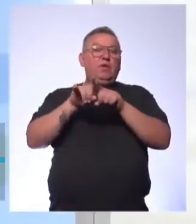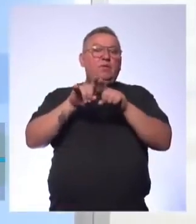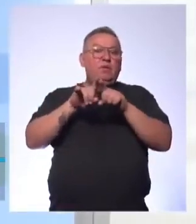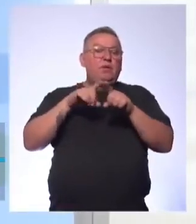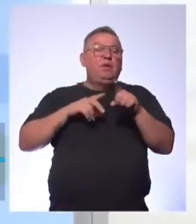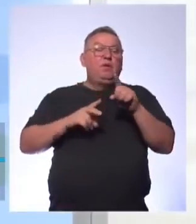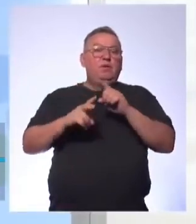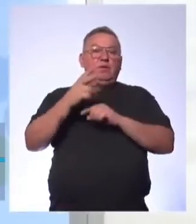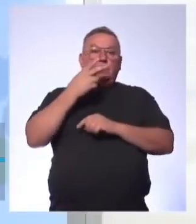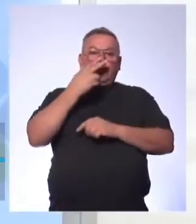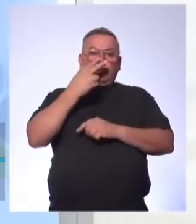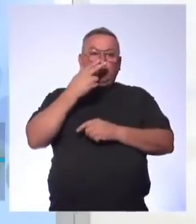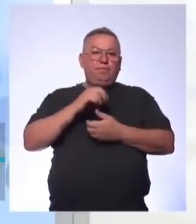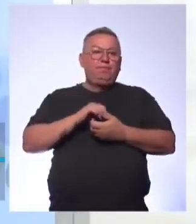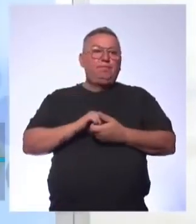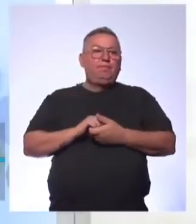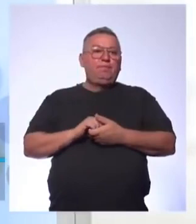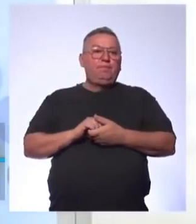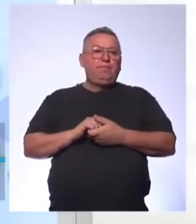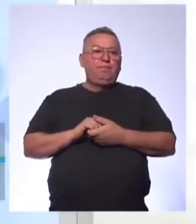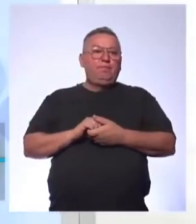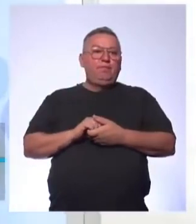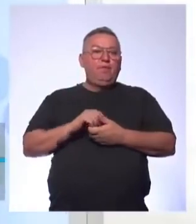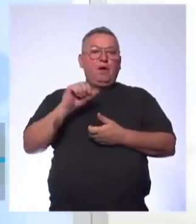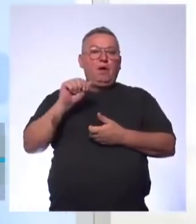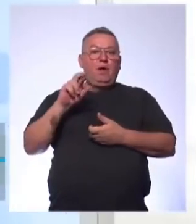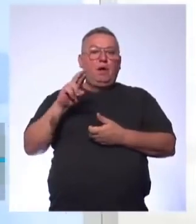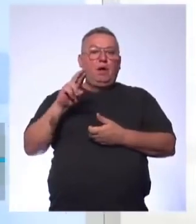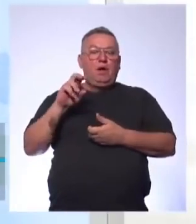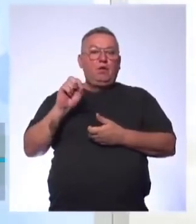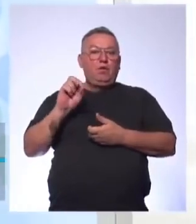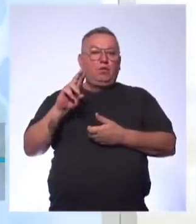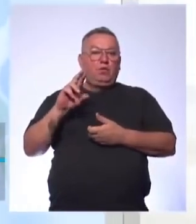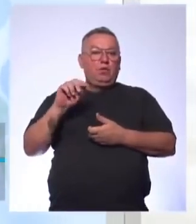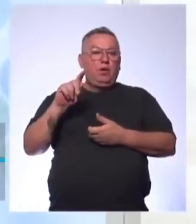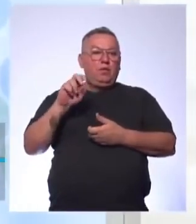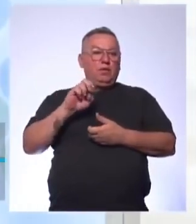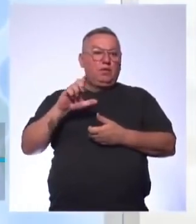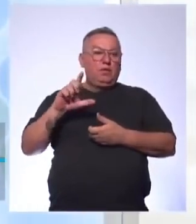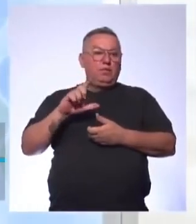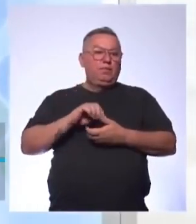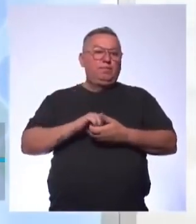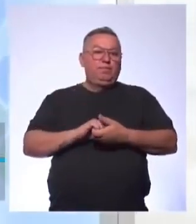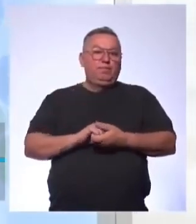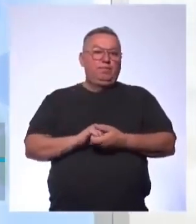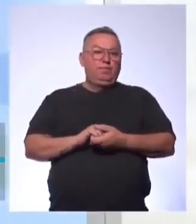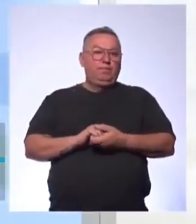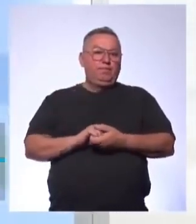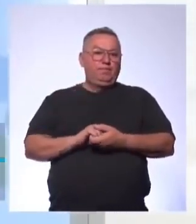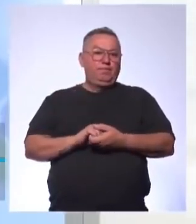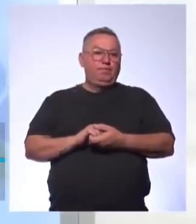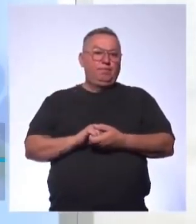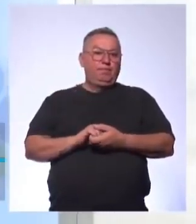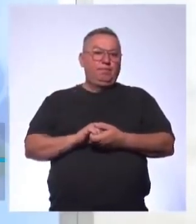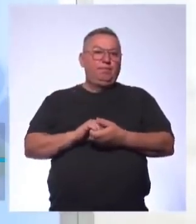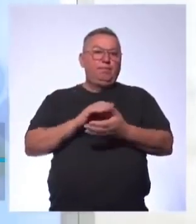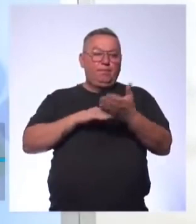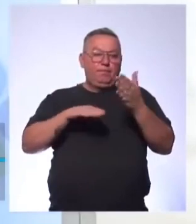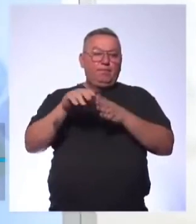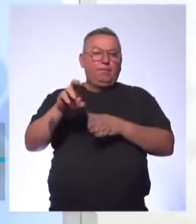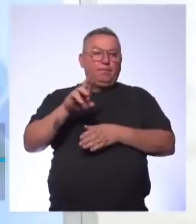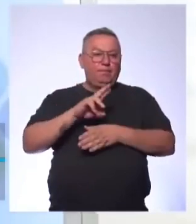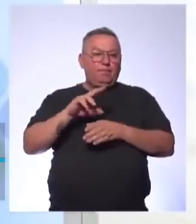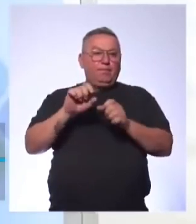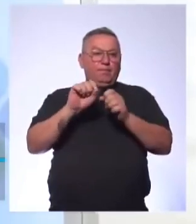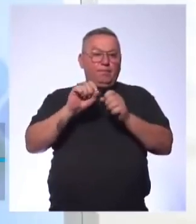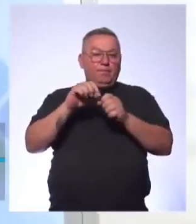com quem eles se parecem, o Arthur Abreu, o Gabriel, 1267, o Eduardo Medeiros, dando as respostas no